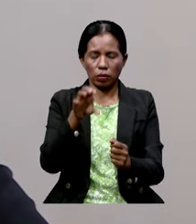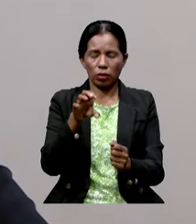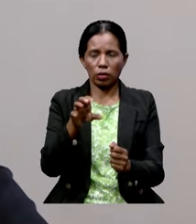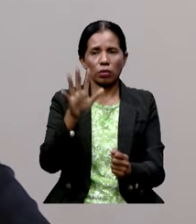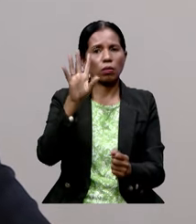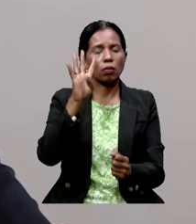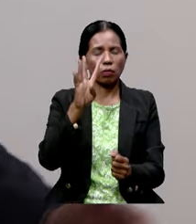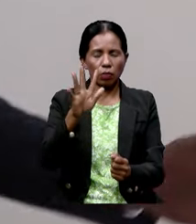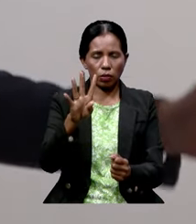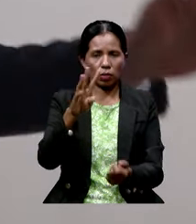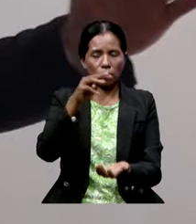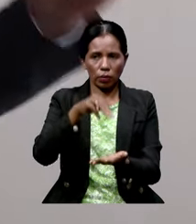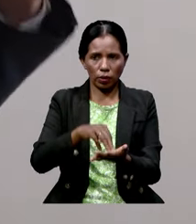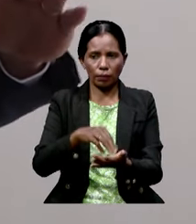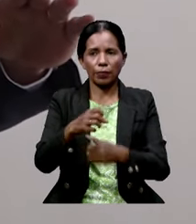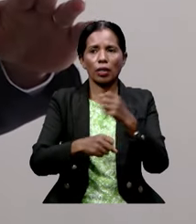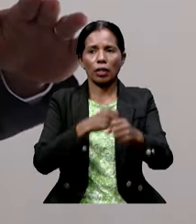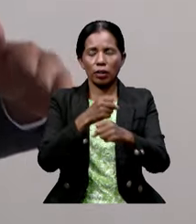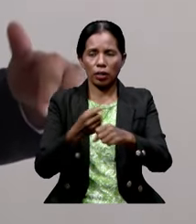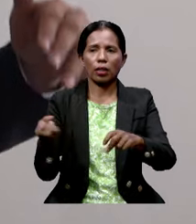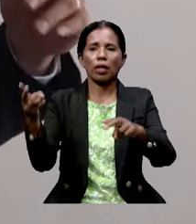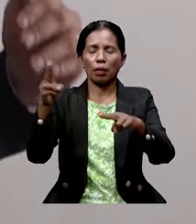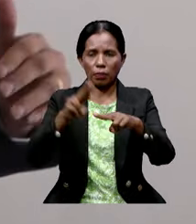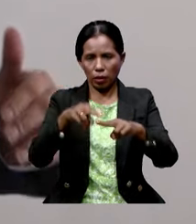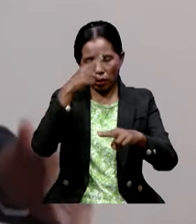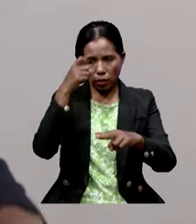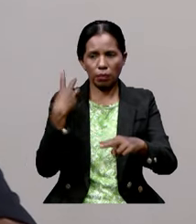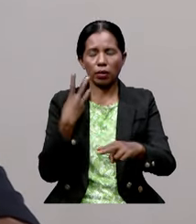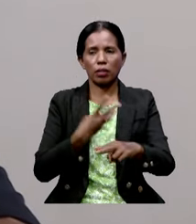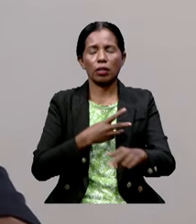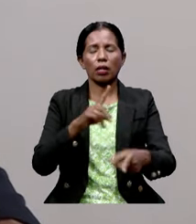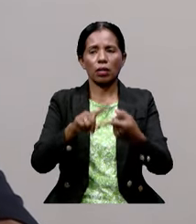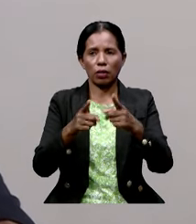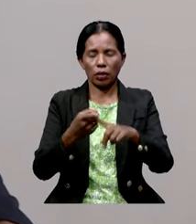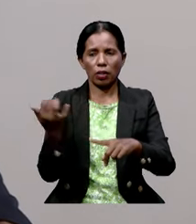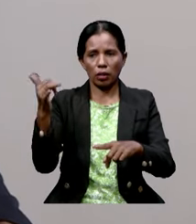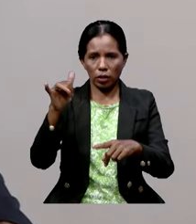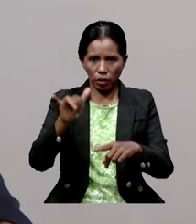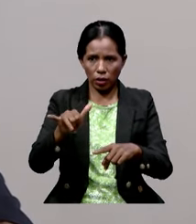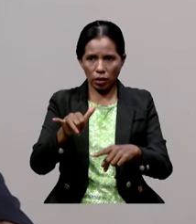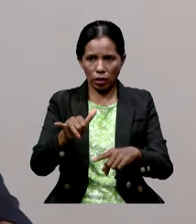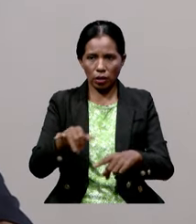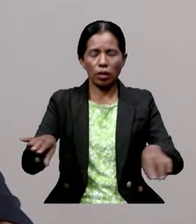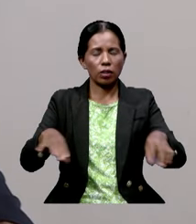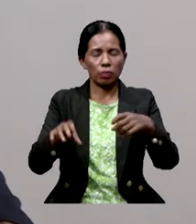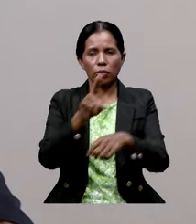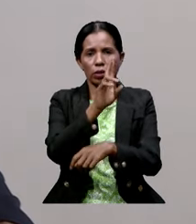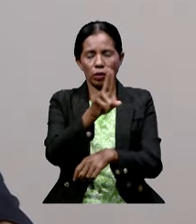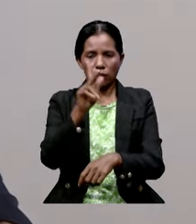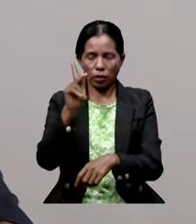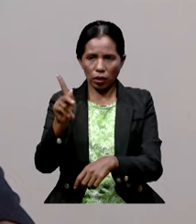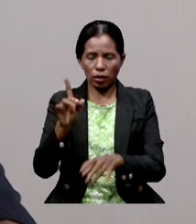204 milhões ne bot. E cara tina ne aumenta. Tamanema que ita ne maluk sira e a serviço em Inglaterra,